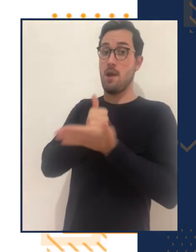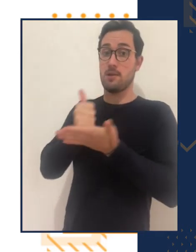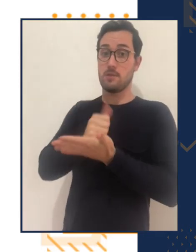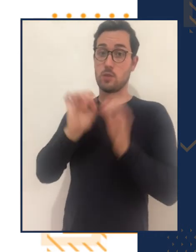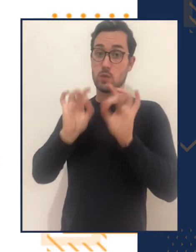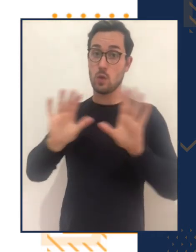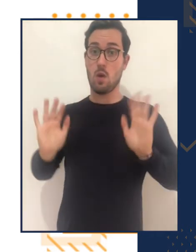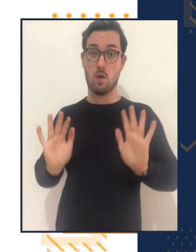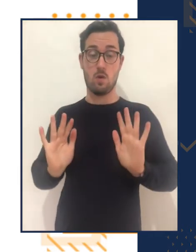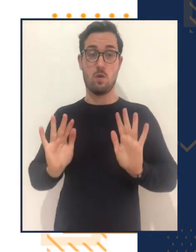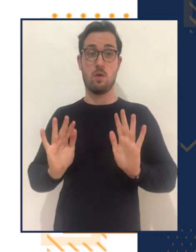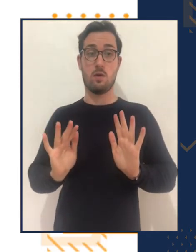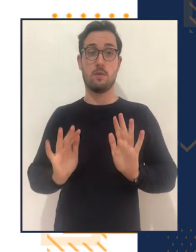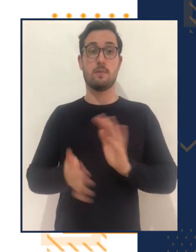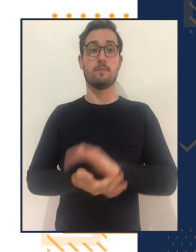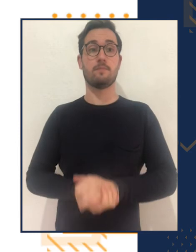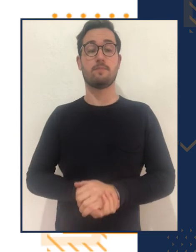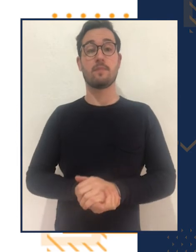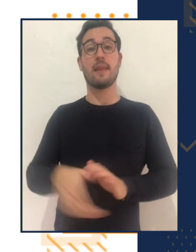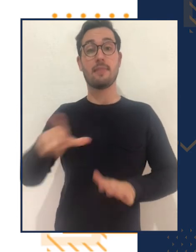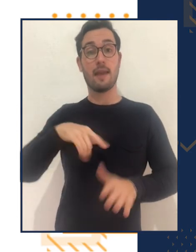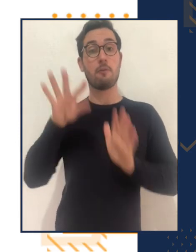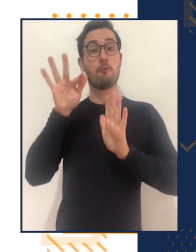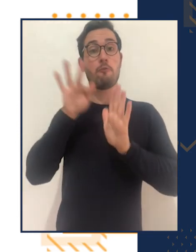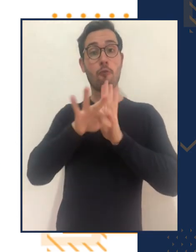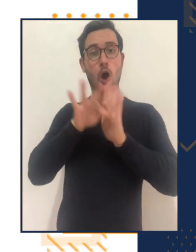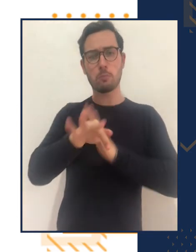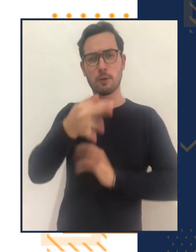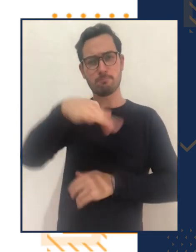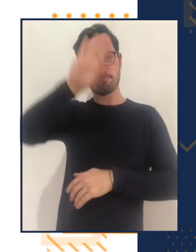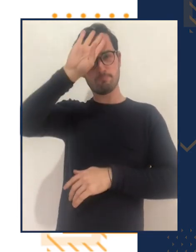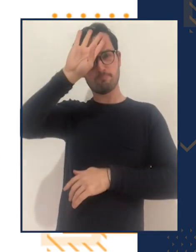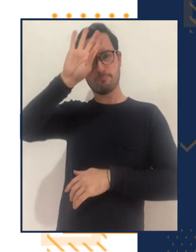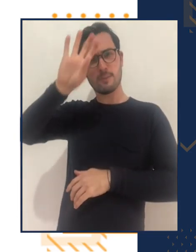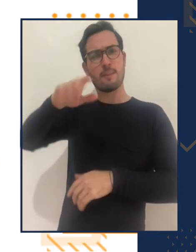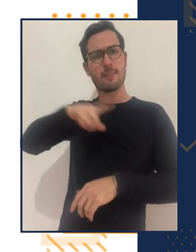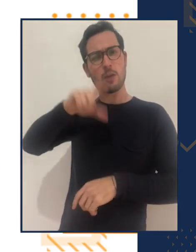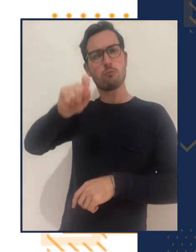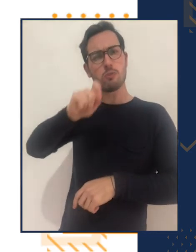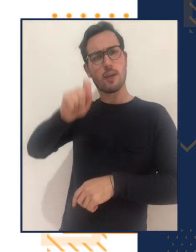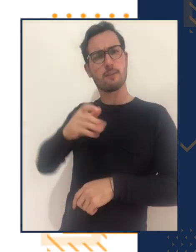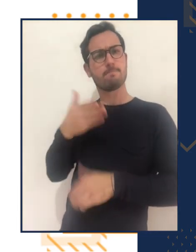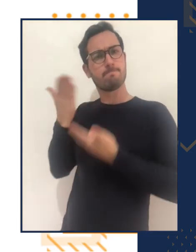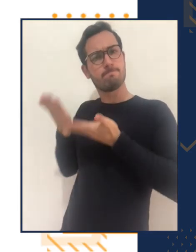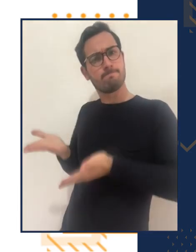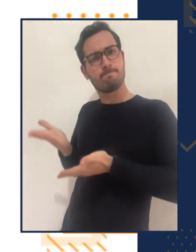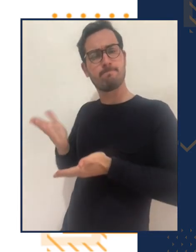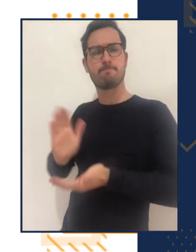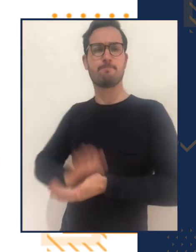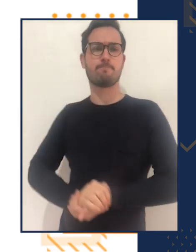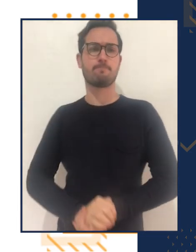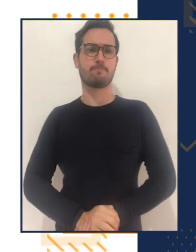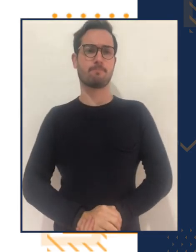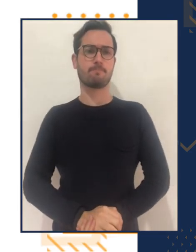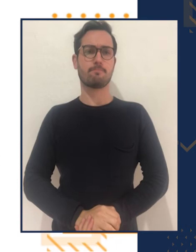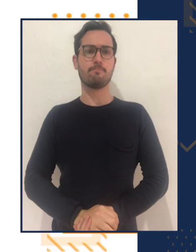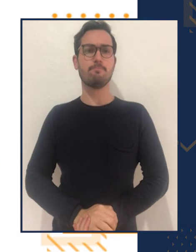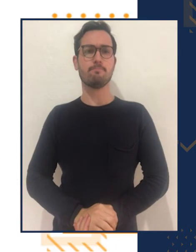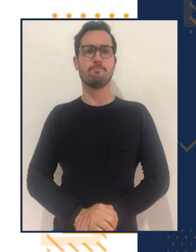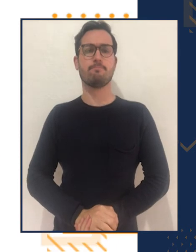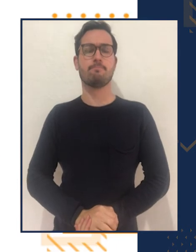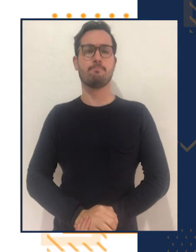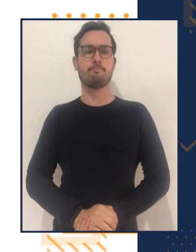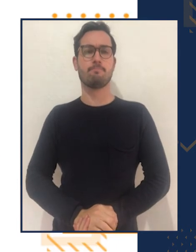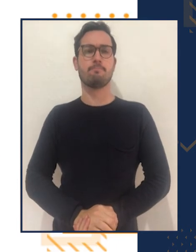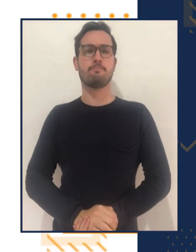tabelada, vezes 1 mais o coeficiente de temperatura, vezes essa variação de temperatura em relação a 20 graus Celsius. Se foi 60